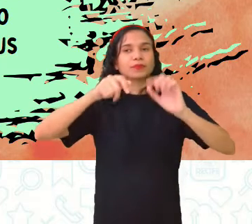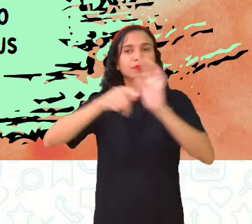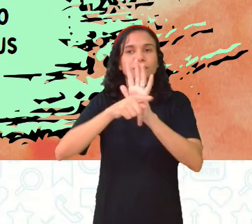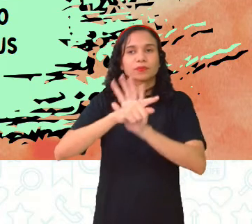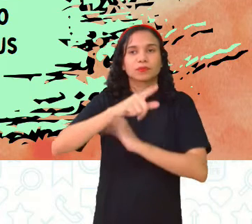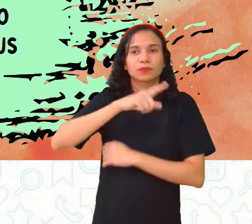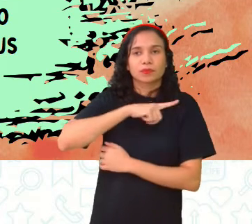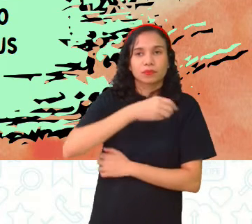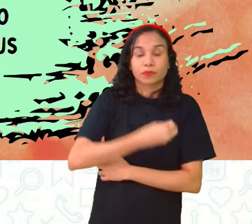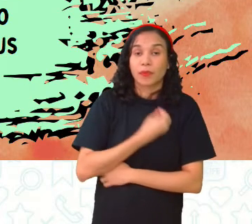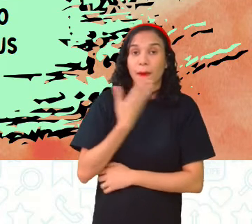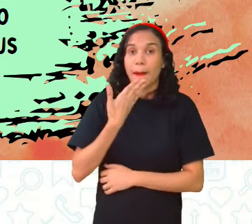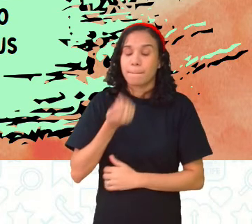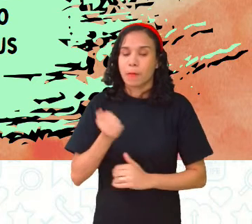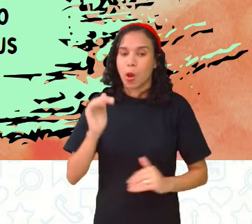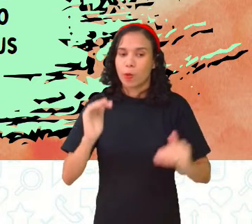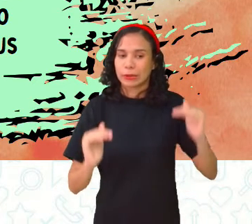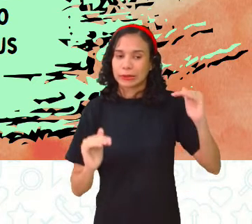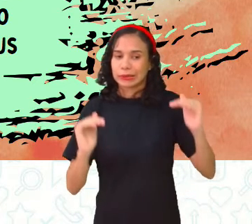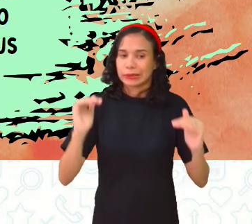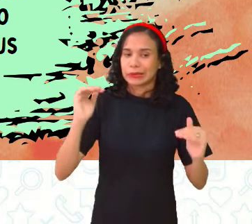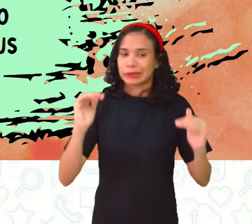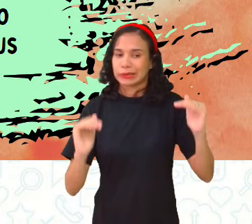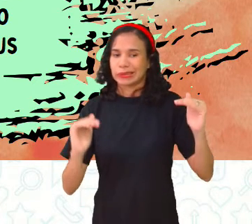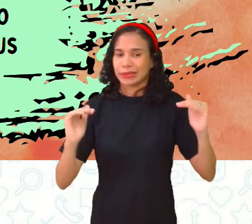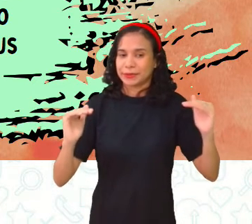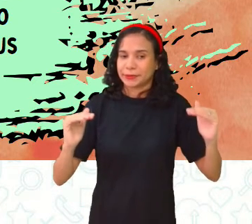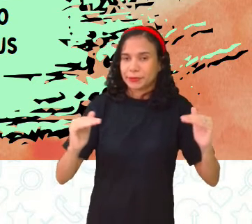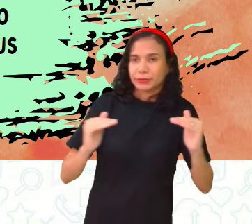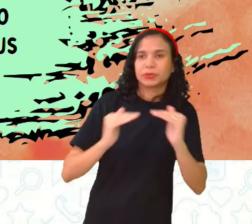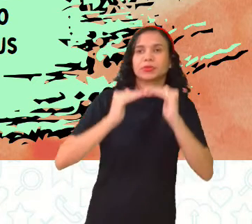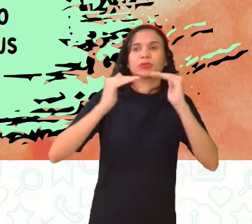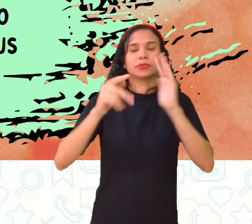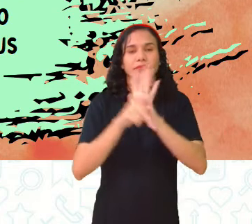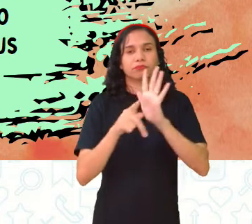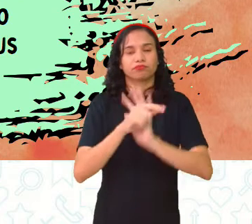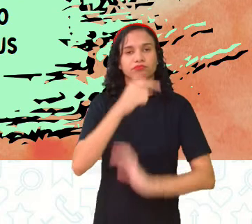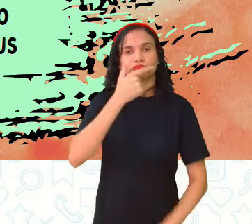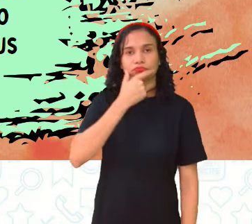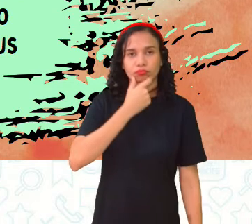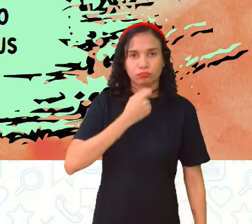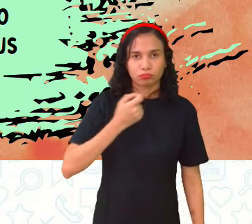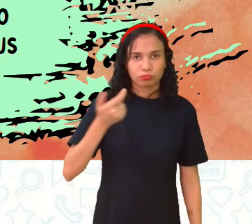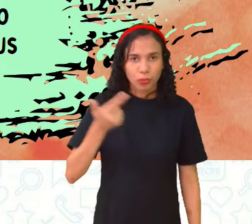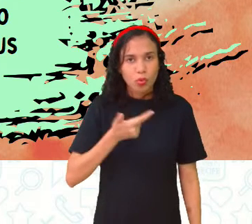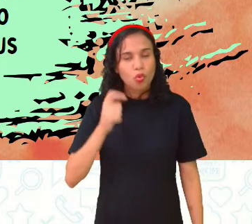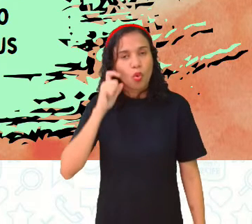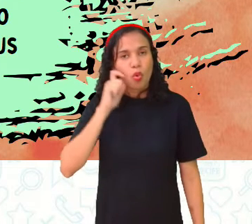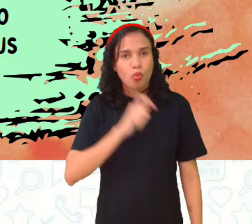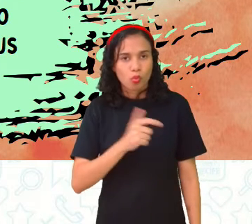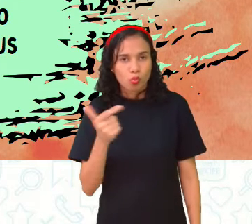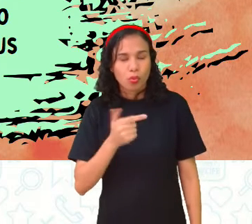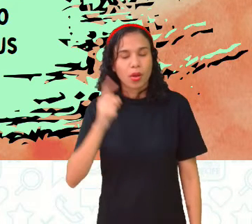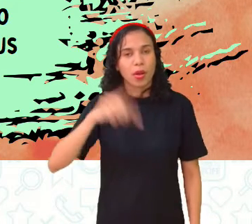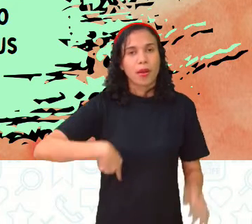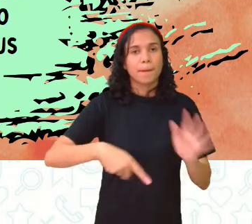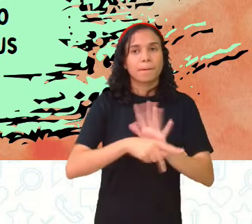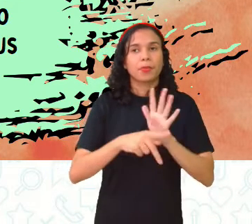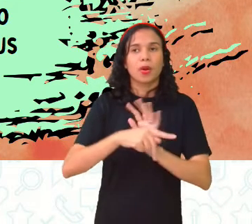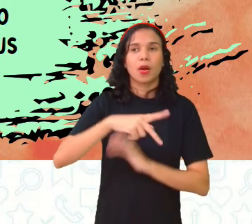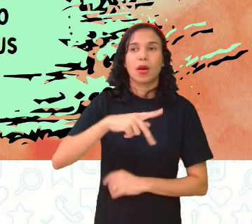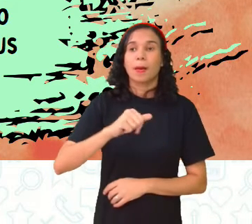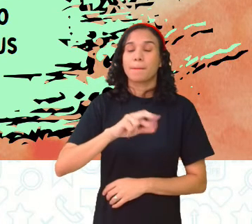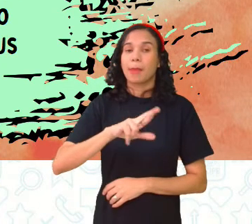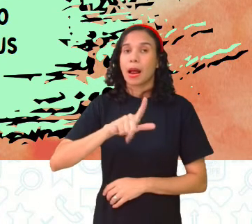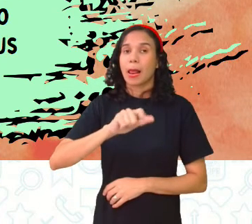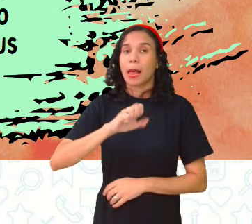medida, né, para conciliar esses dois partidos aí, que Dom Pedro II tomou foi o parlamentarismo às avessas,